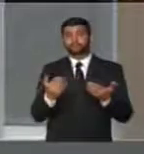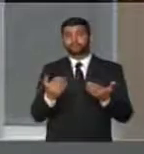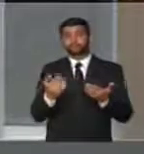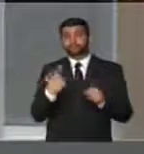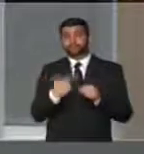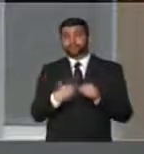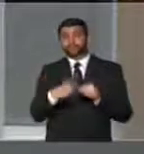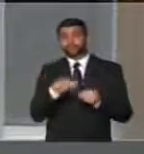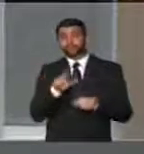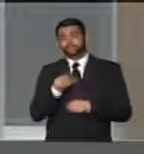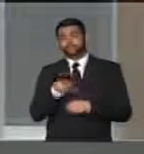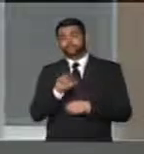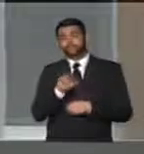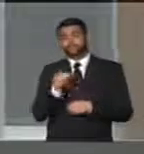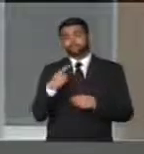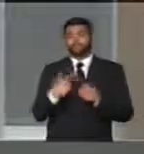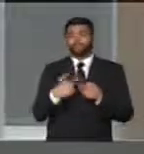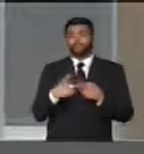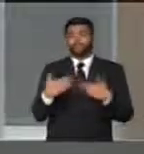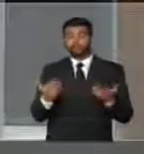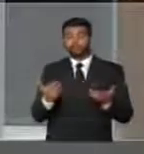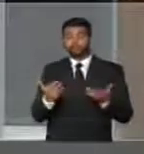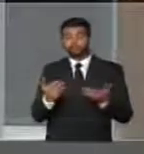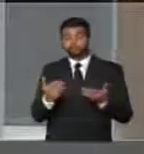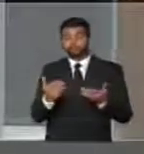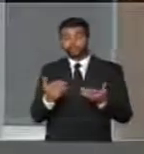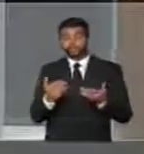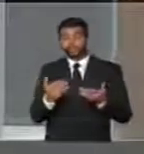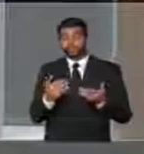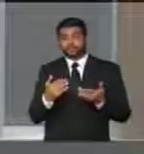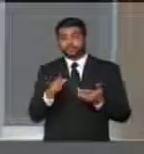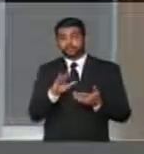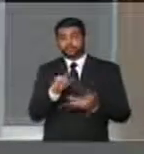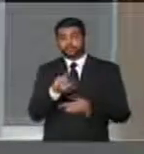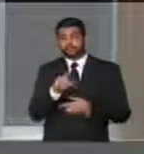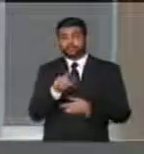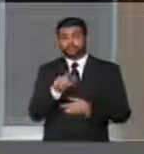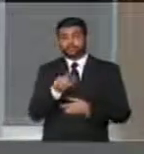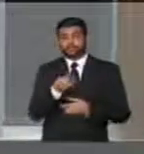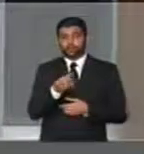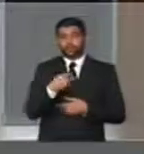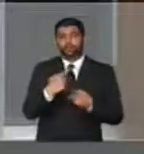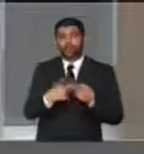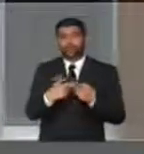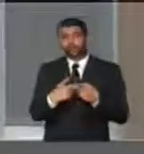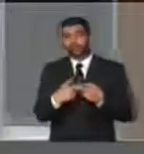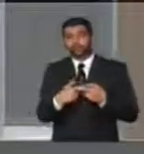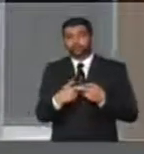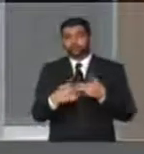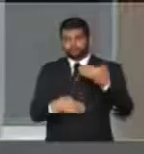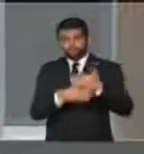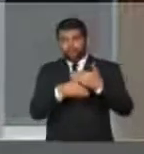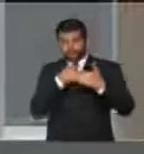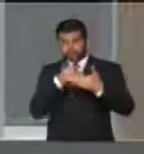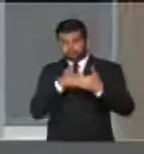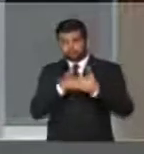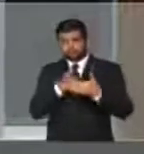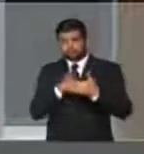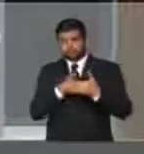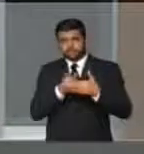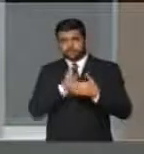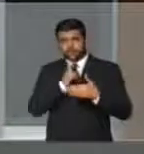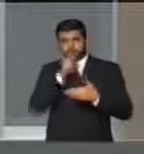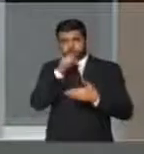Na cidade de Mariana, no distrito de Bento Rodrigues, por que quebrou? Será que não foi o excesso